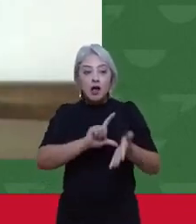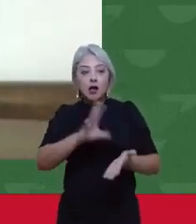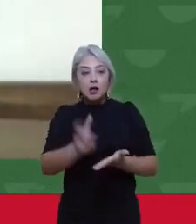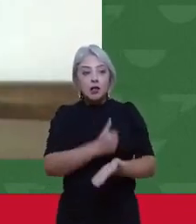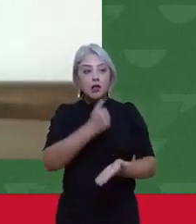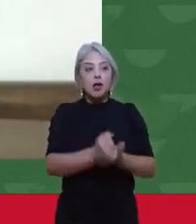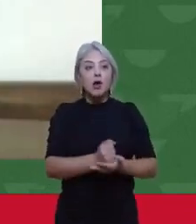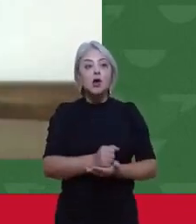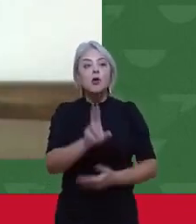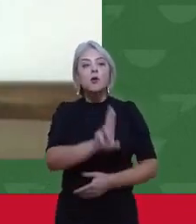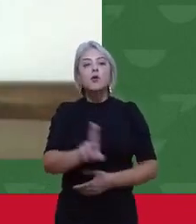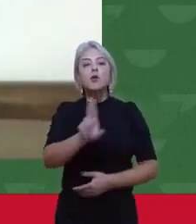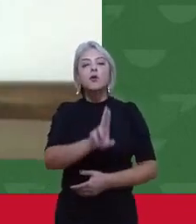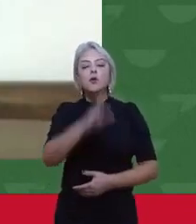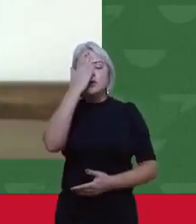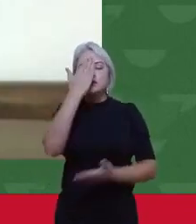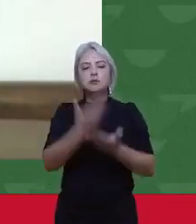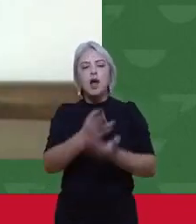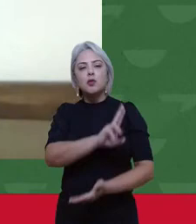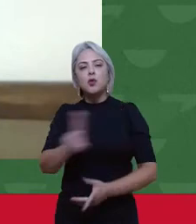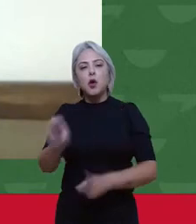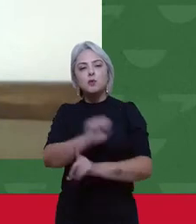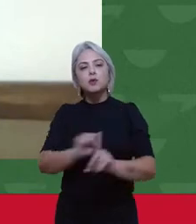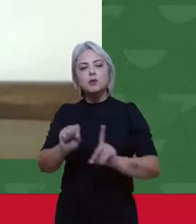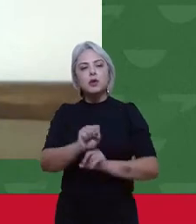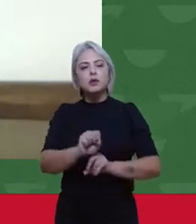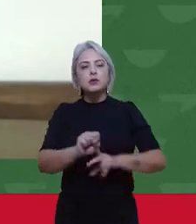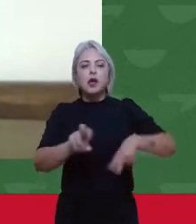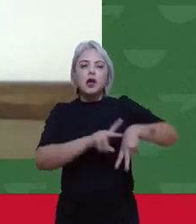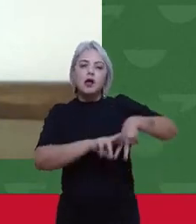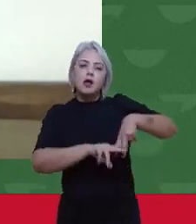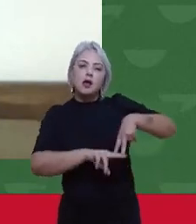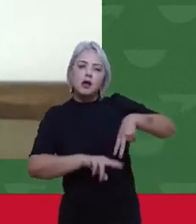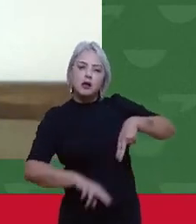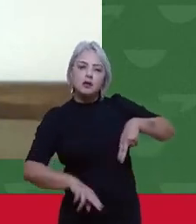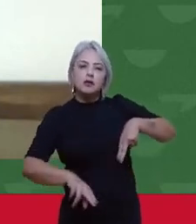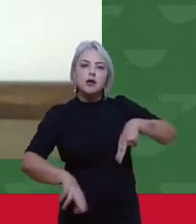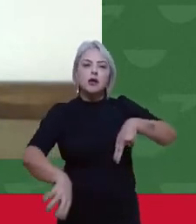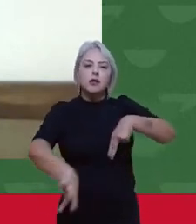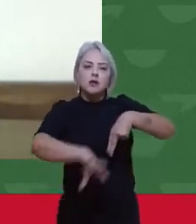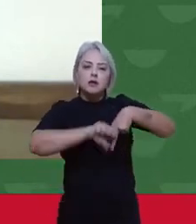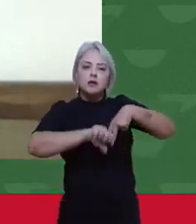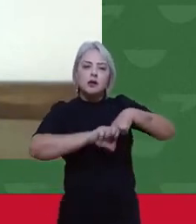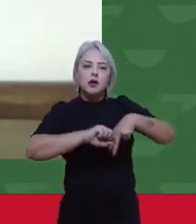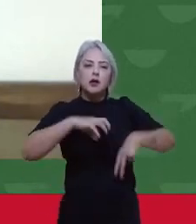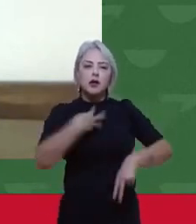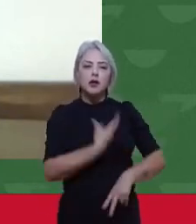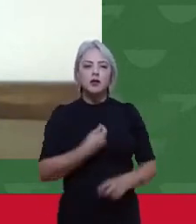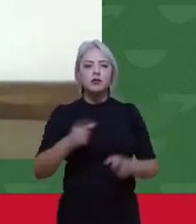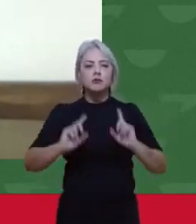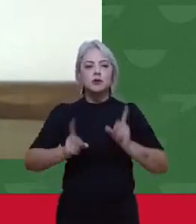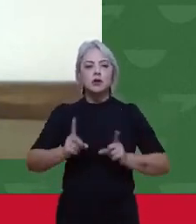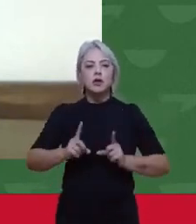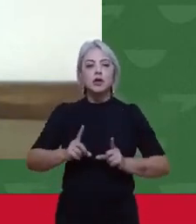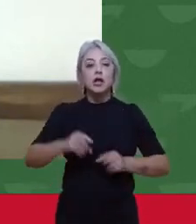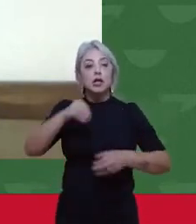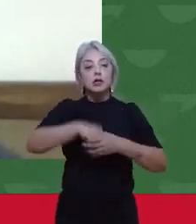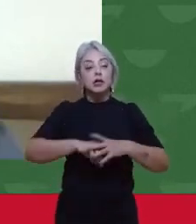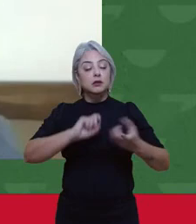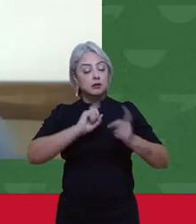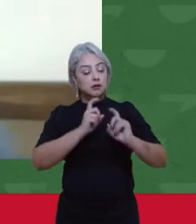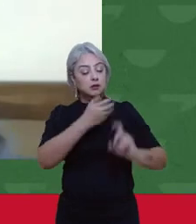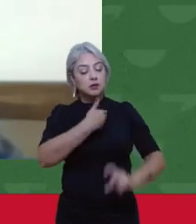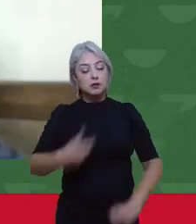do nome social e o reconhecimento da identidade de gênero de pessoas travestis e transexuais no âmbito da administração